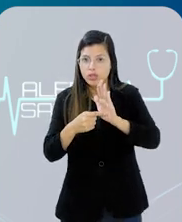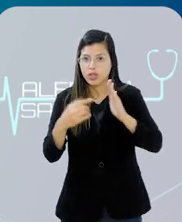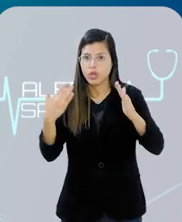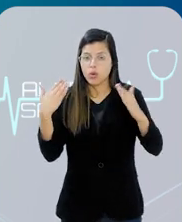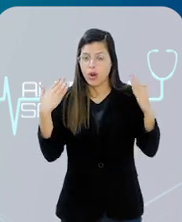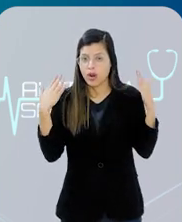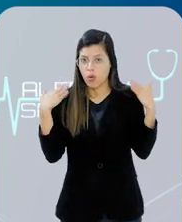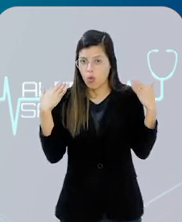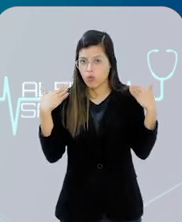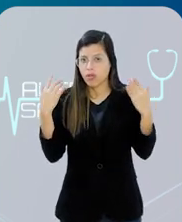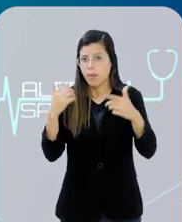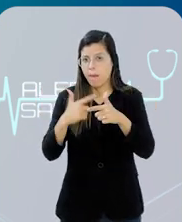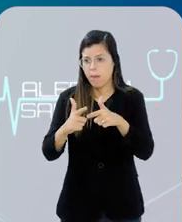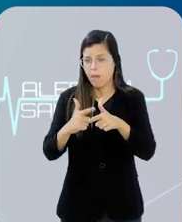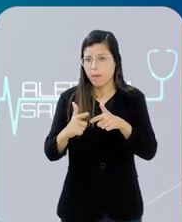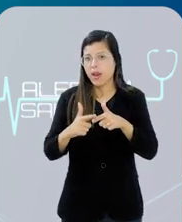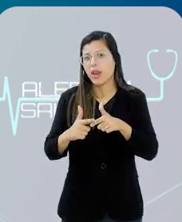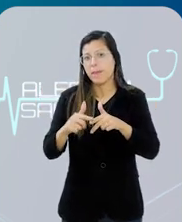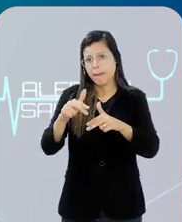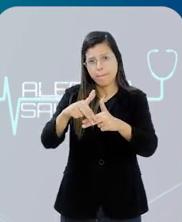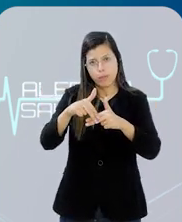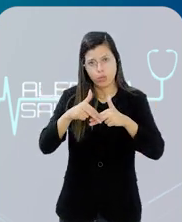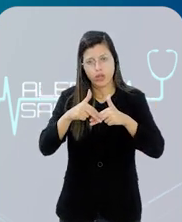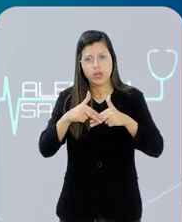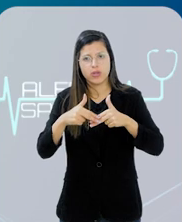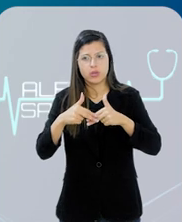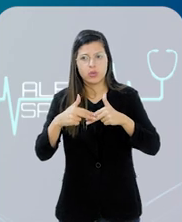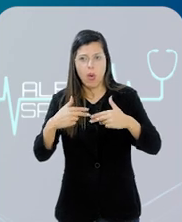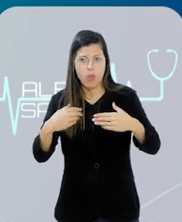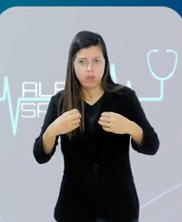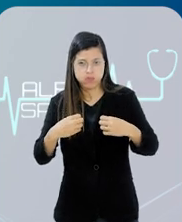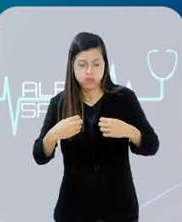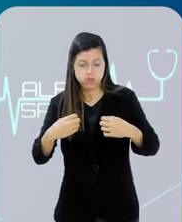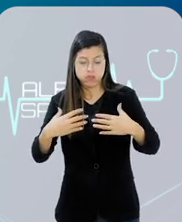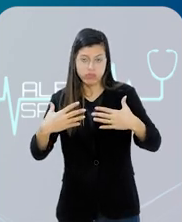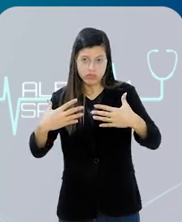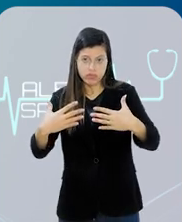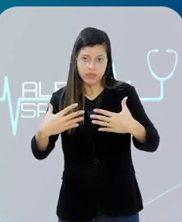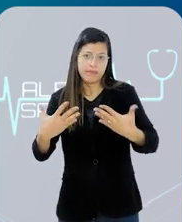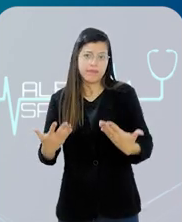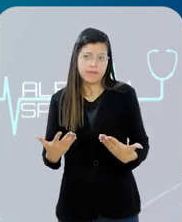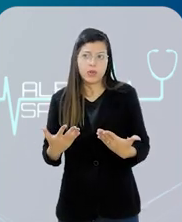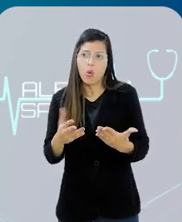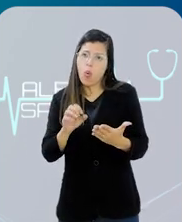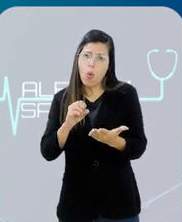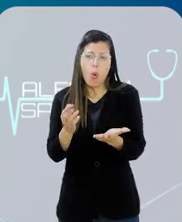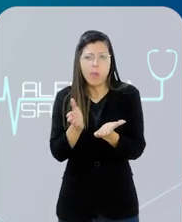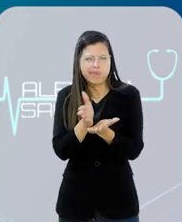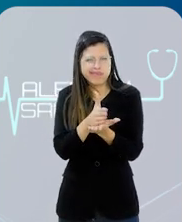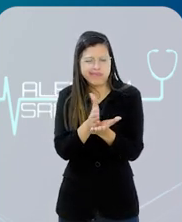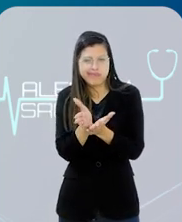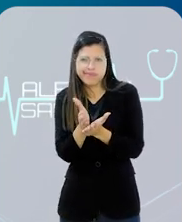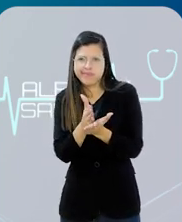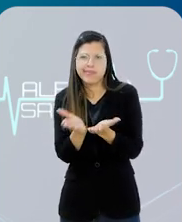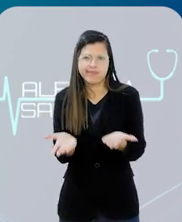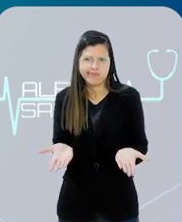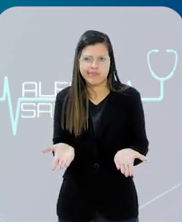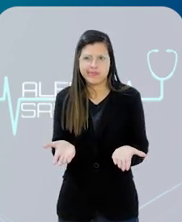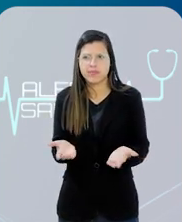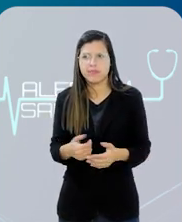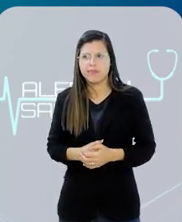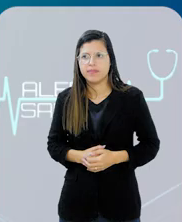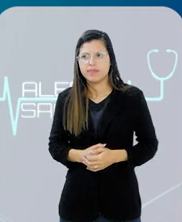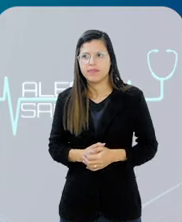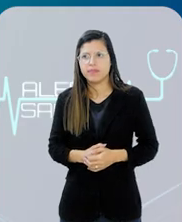causado pela gigantomastia. Ou pela mama grande, no caso das pacientes que estão naquela linha tênue do volume muito grande para o volume